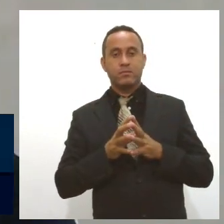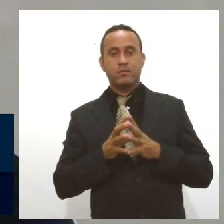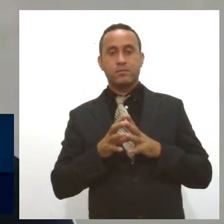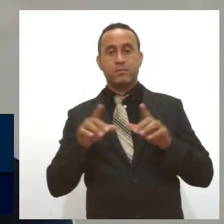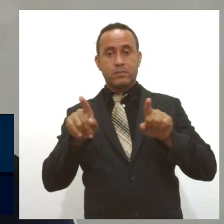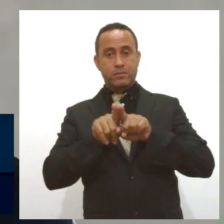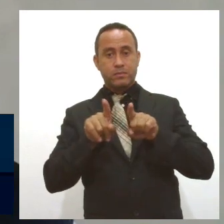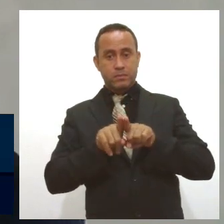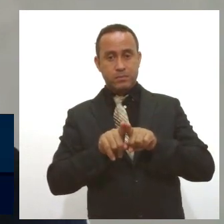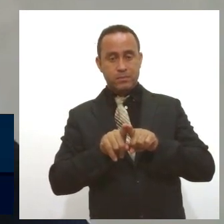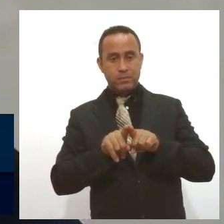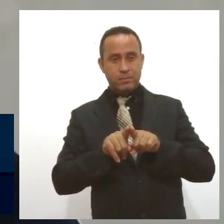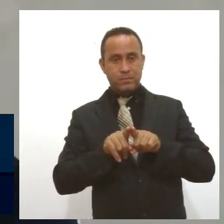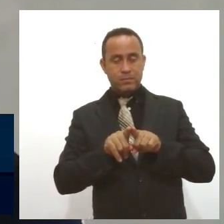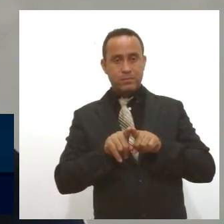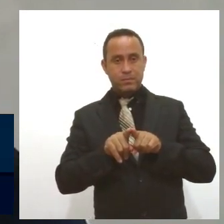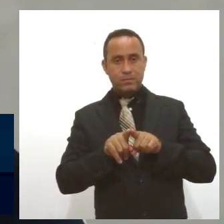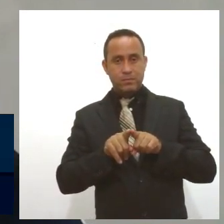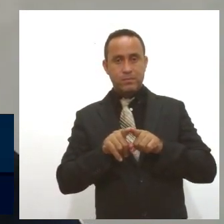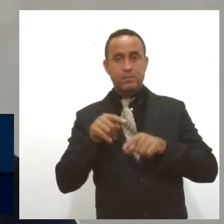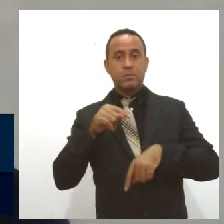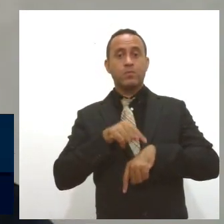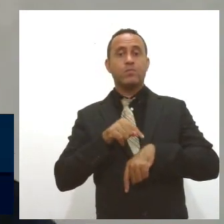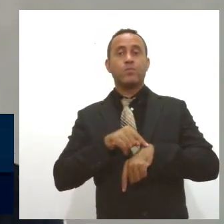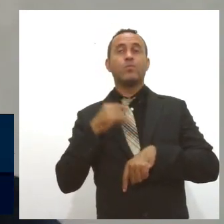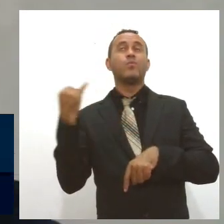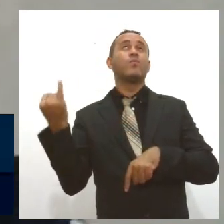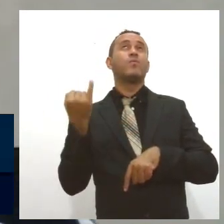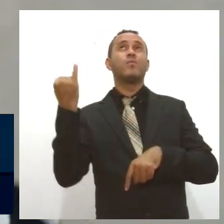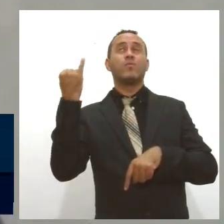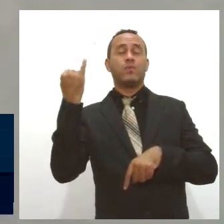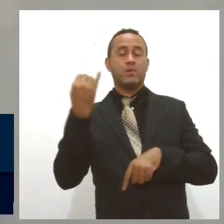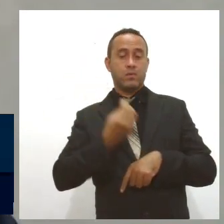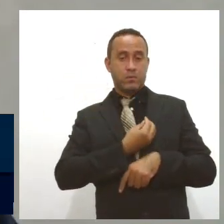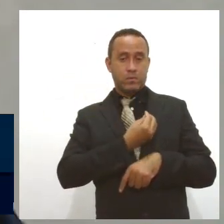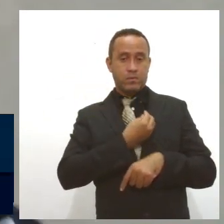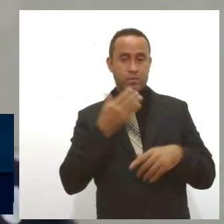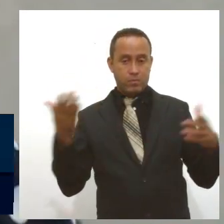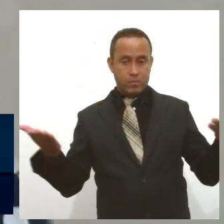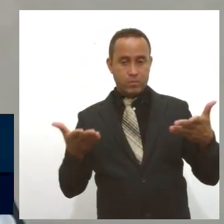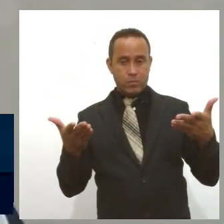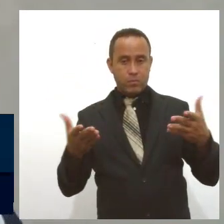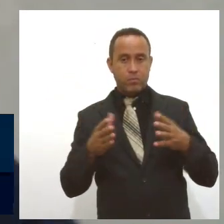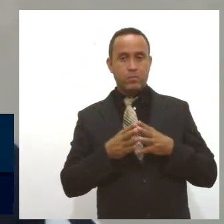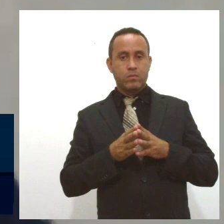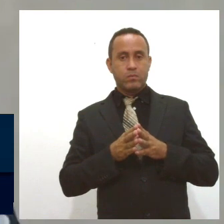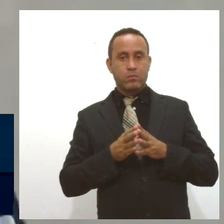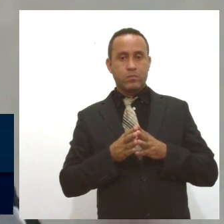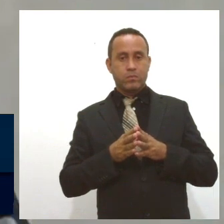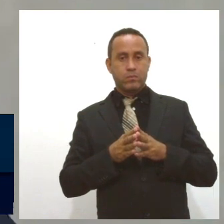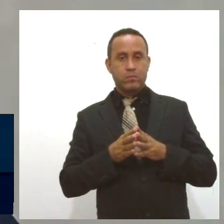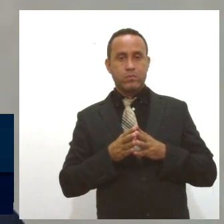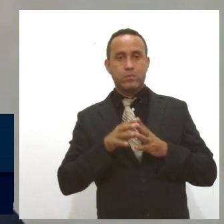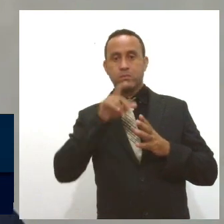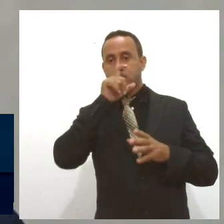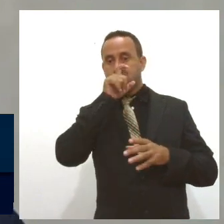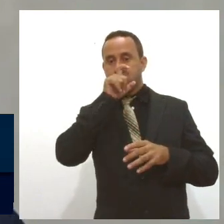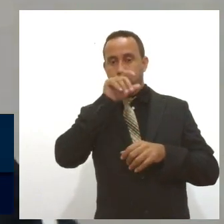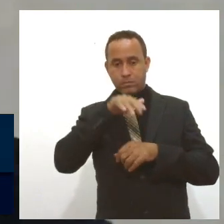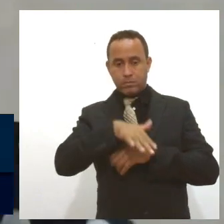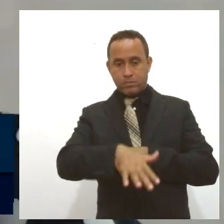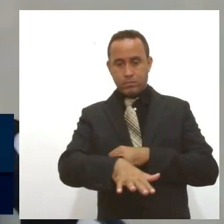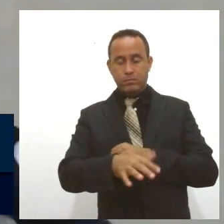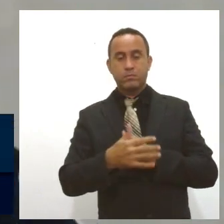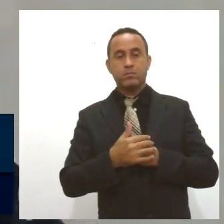Ailton, dizer do quanto este momento é importante. Nós tivemos agora, recente, o Baixo São